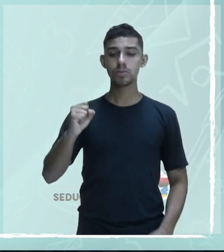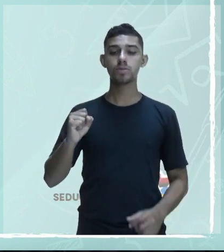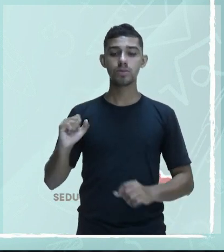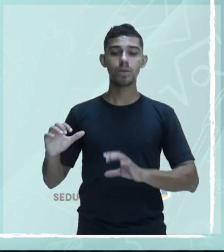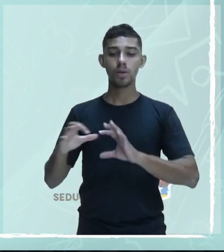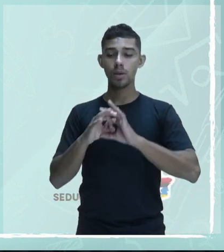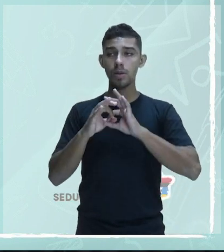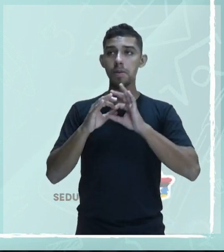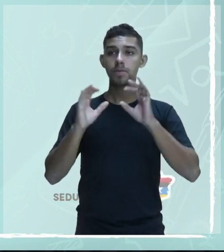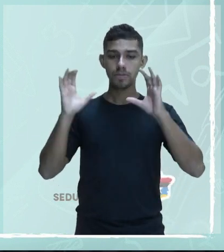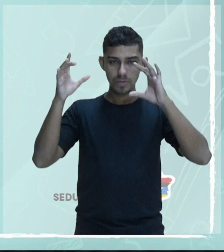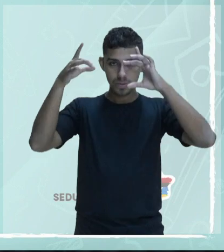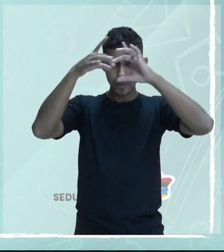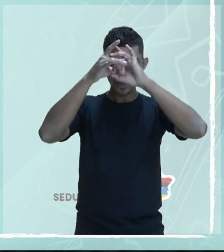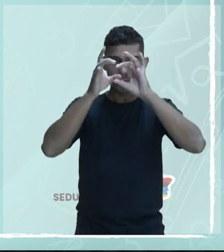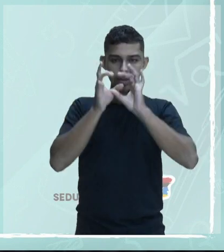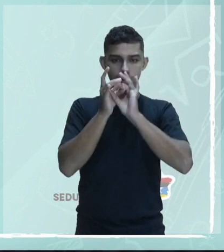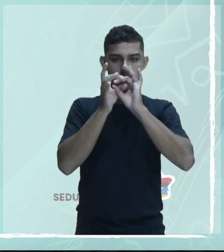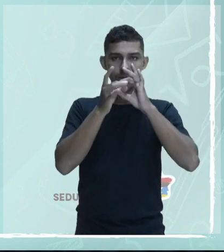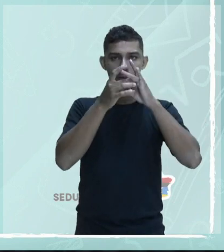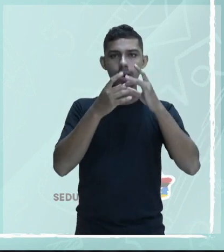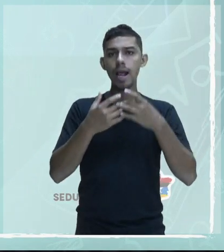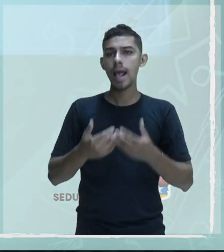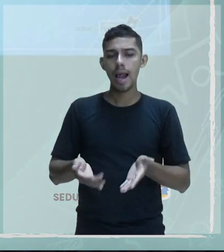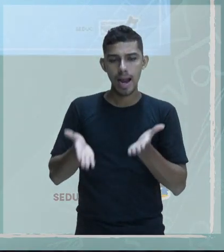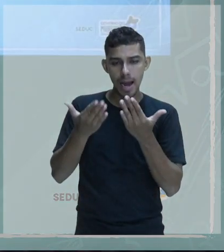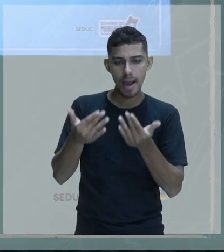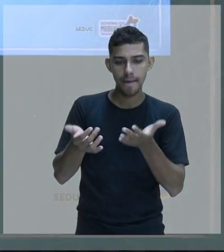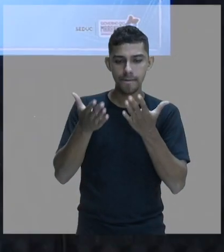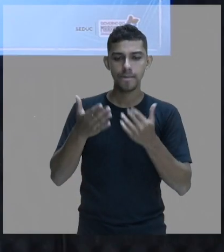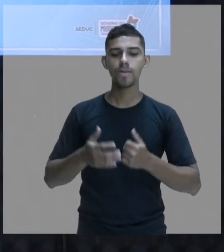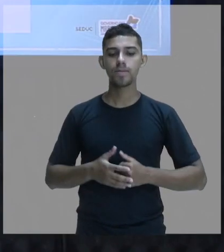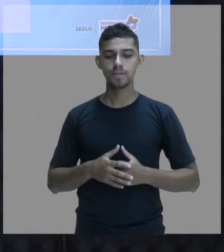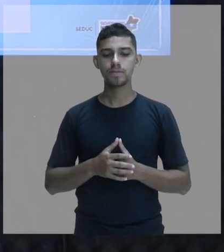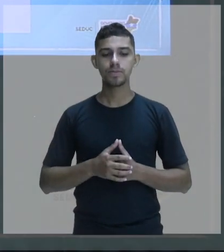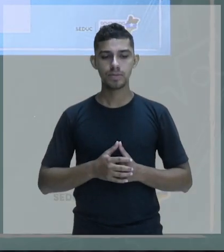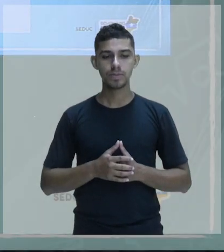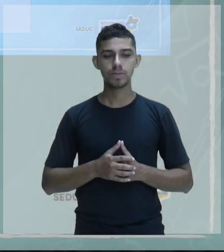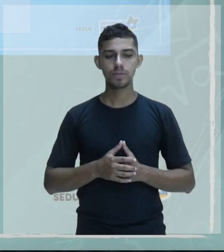cabeça e ele também é pneumático, ele é um osso leve.